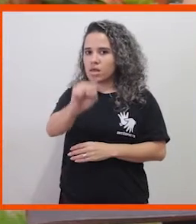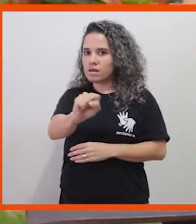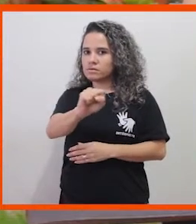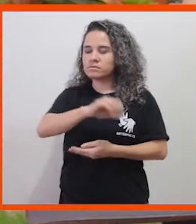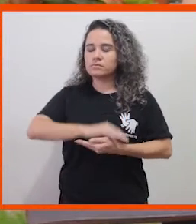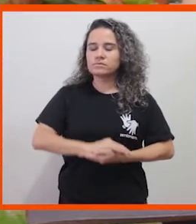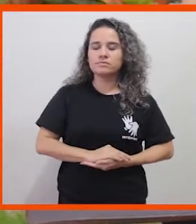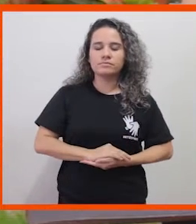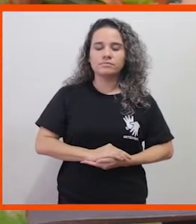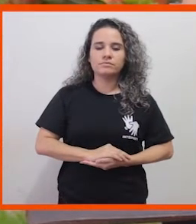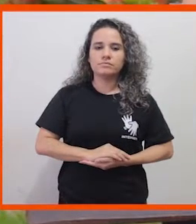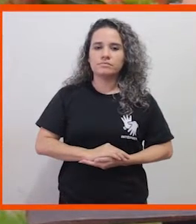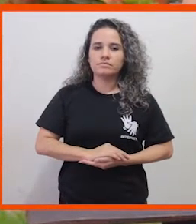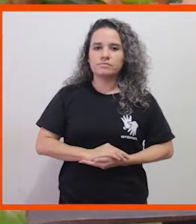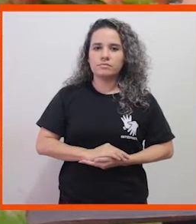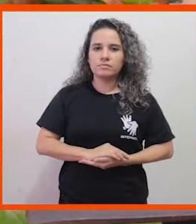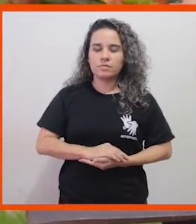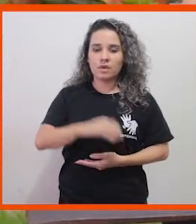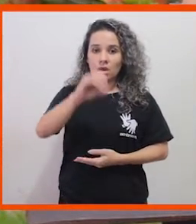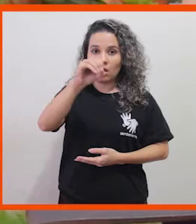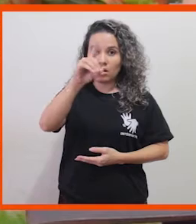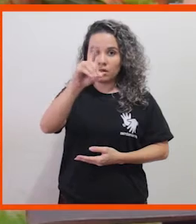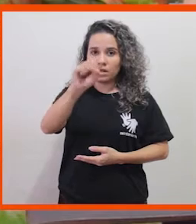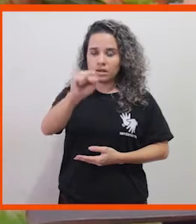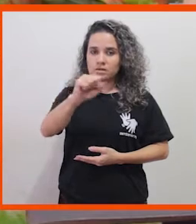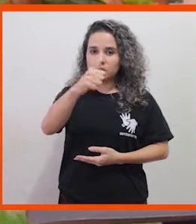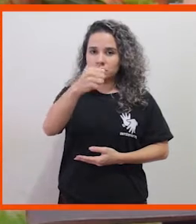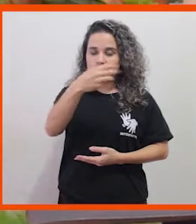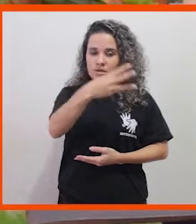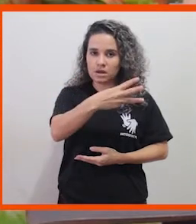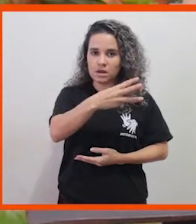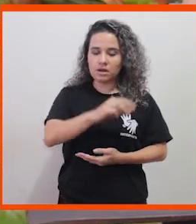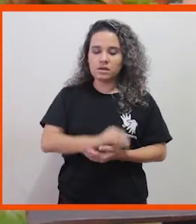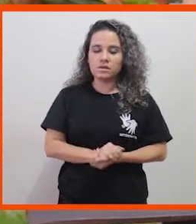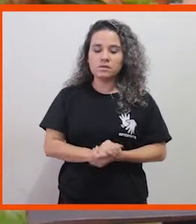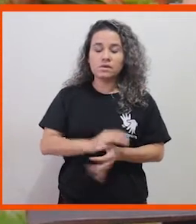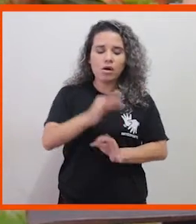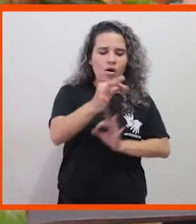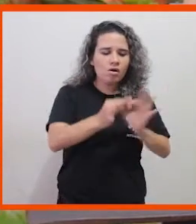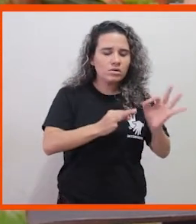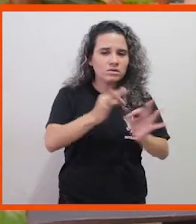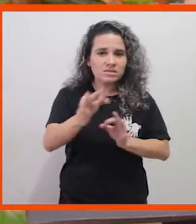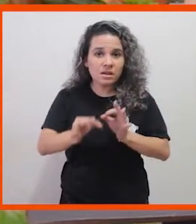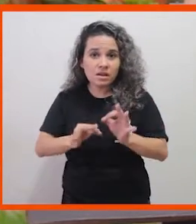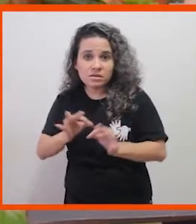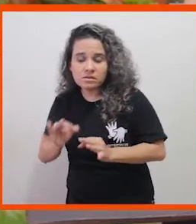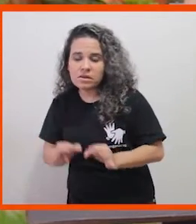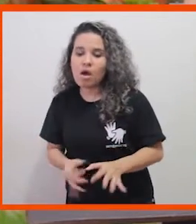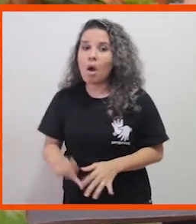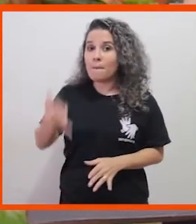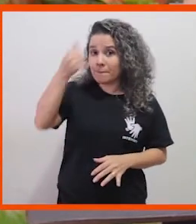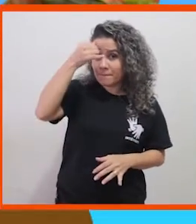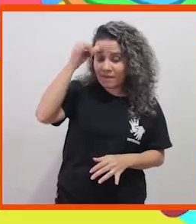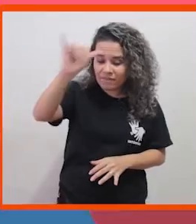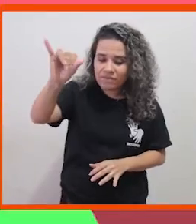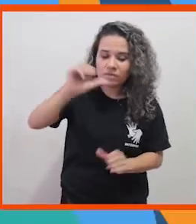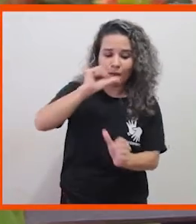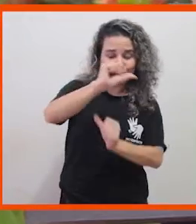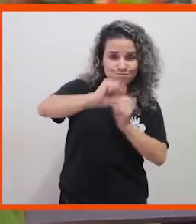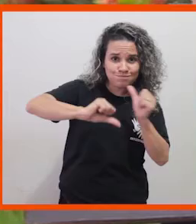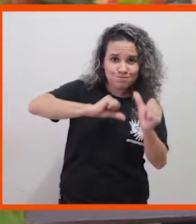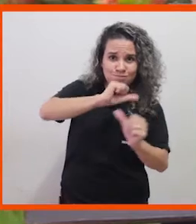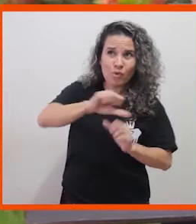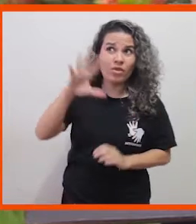ODS 13, ação contra a mudança global do clima. Tomar medidas urgentes para combater a mudança do clima e seus impactos.